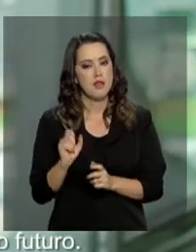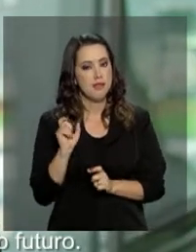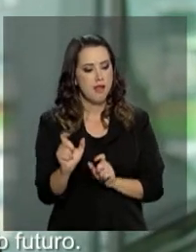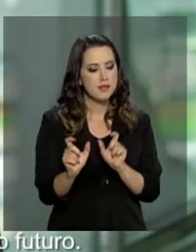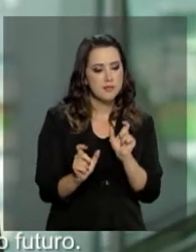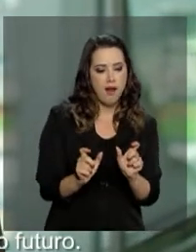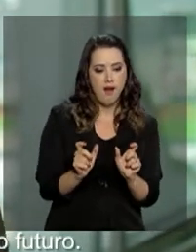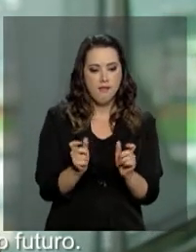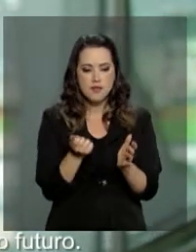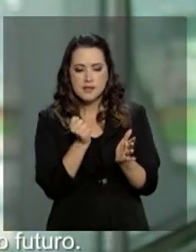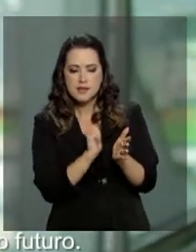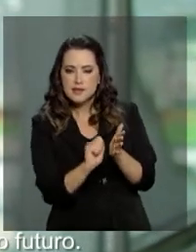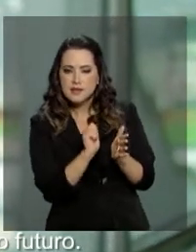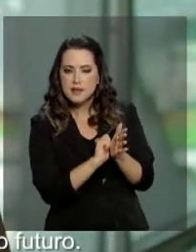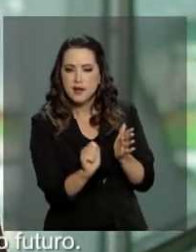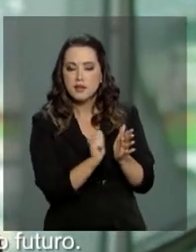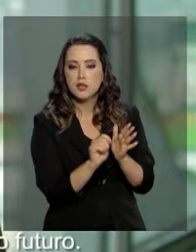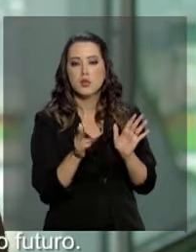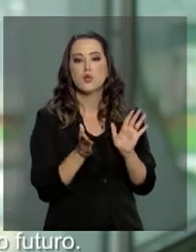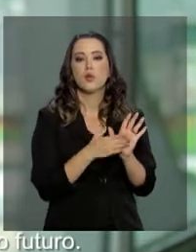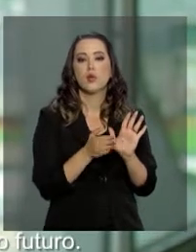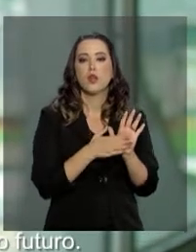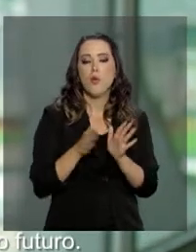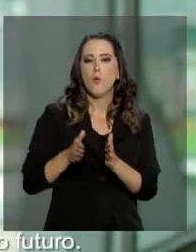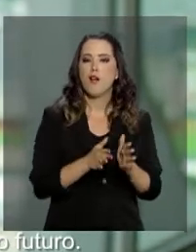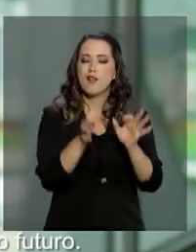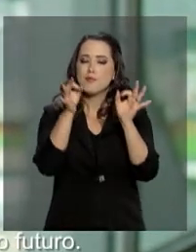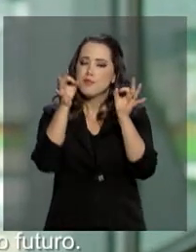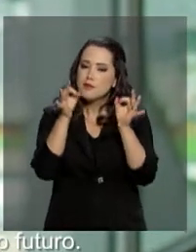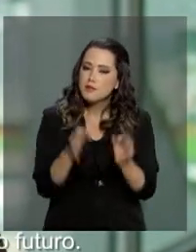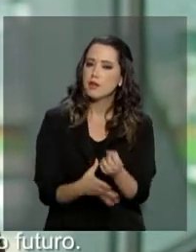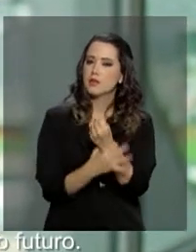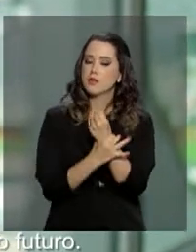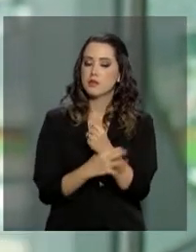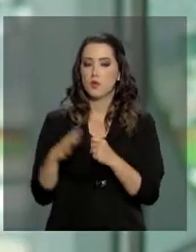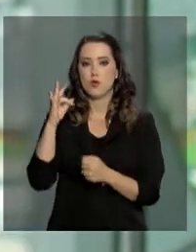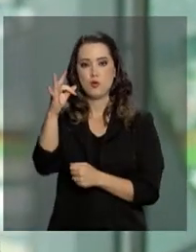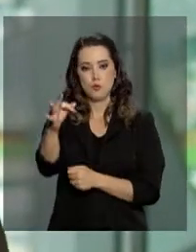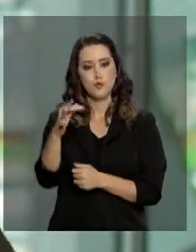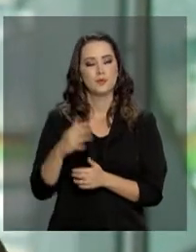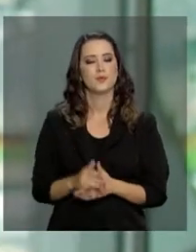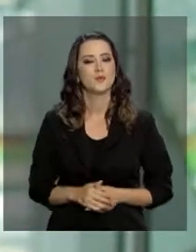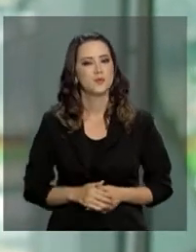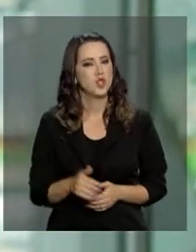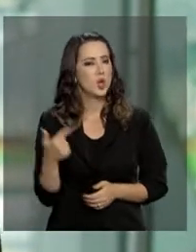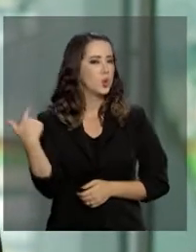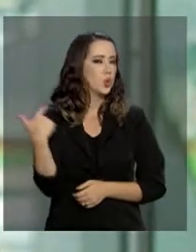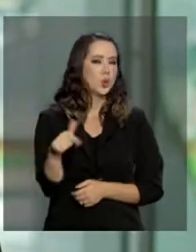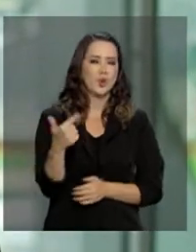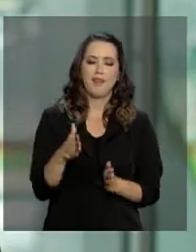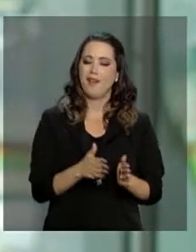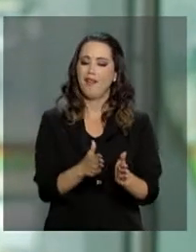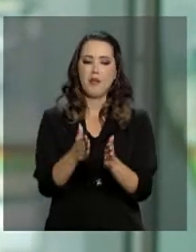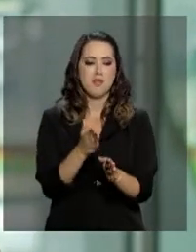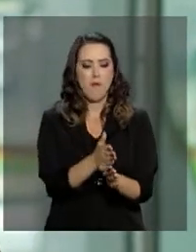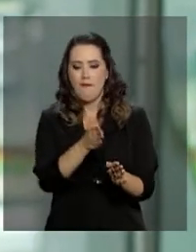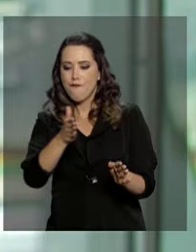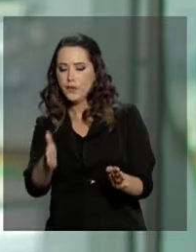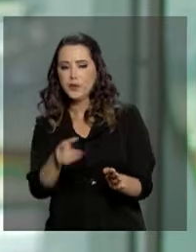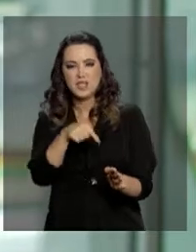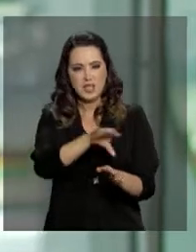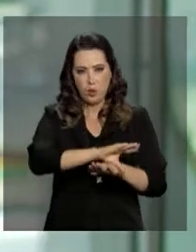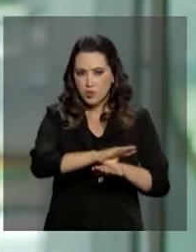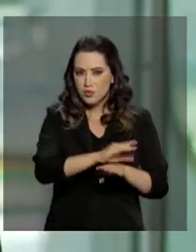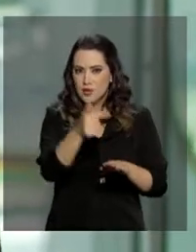desse livro, estão escritos os caminhos seguros para o nosso futuro. Não existe caminho fora da